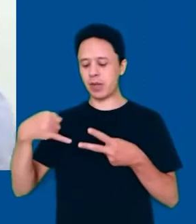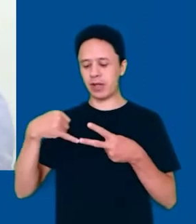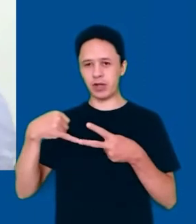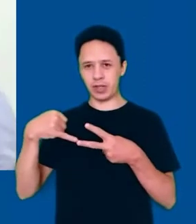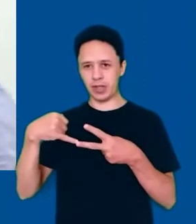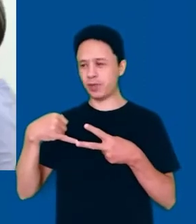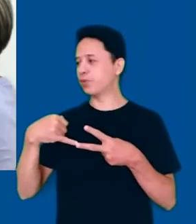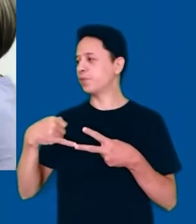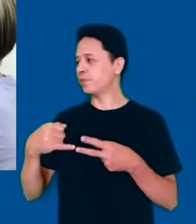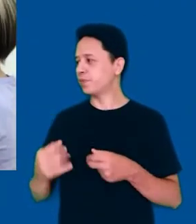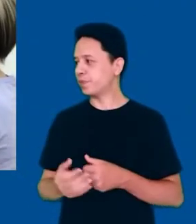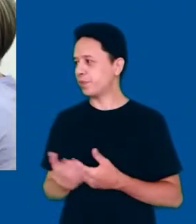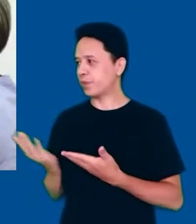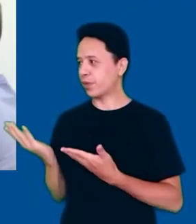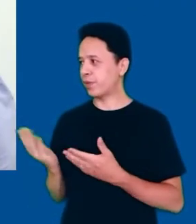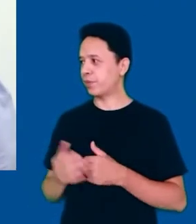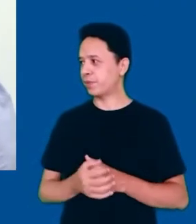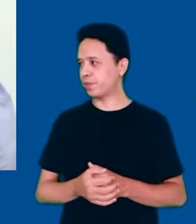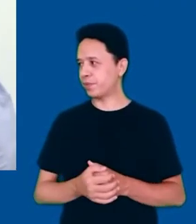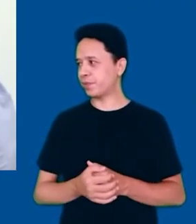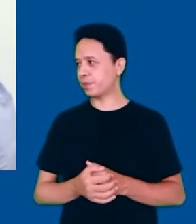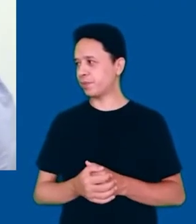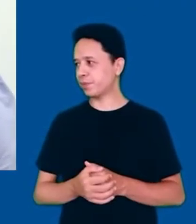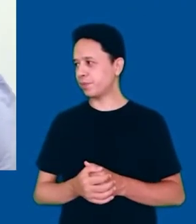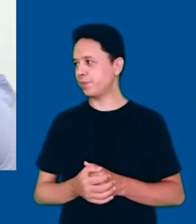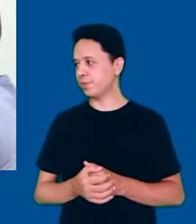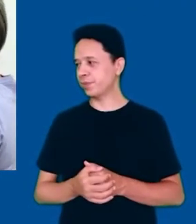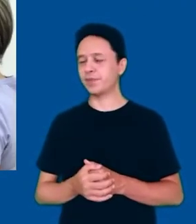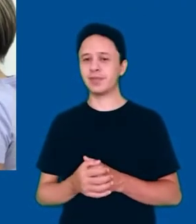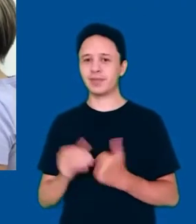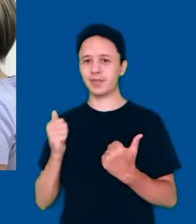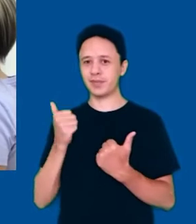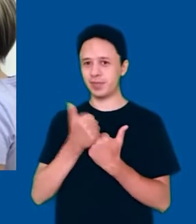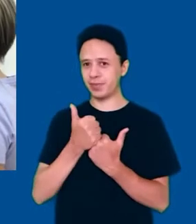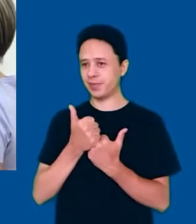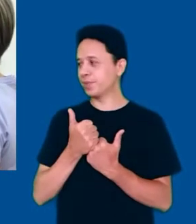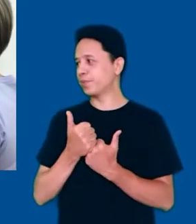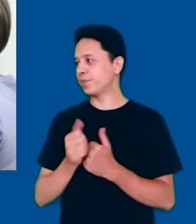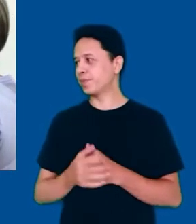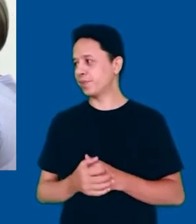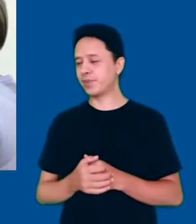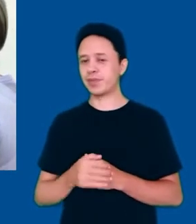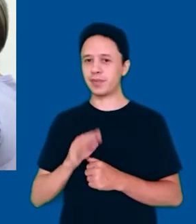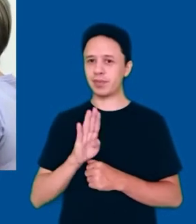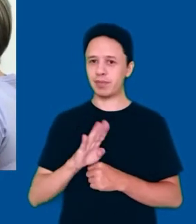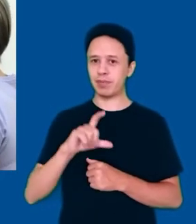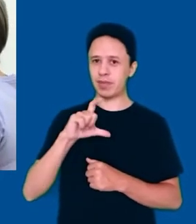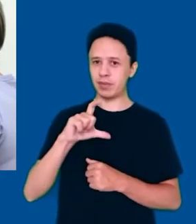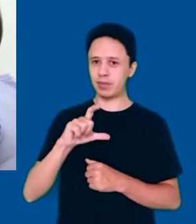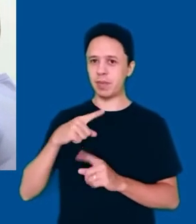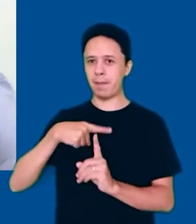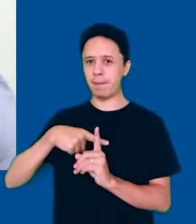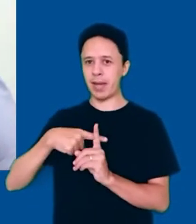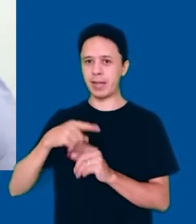ela vale essa daqui. Eu vou trocá-la então por bezão mais bezinho. E eu